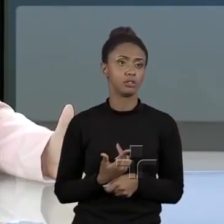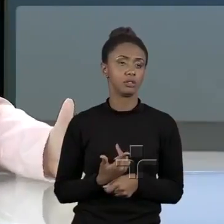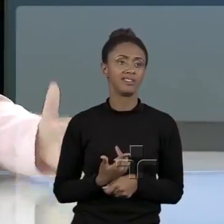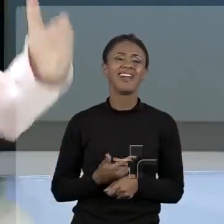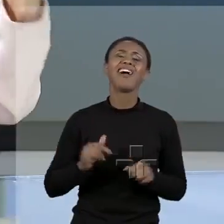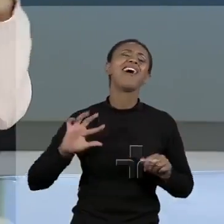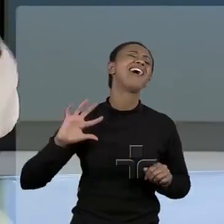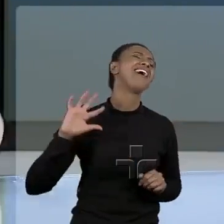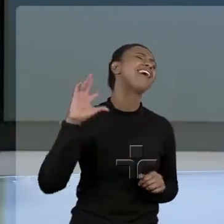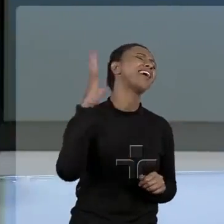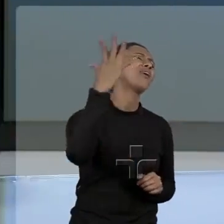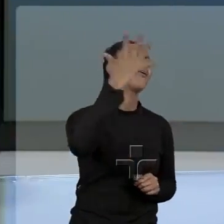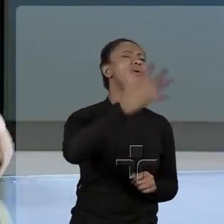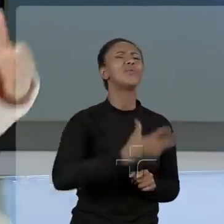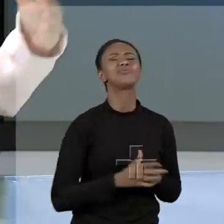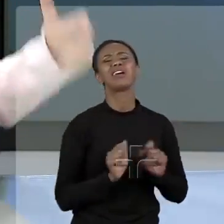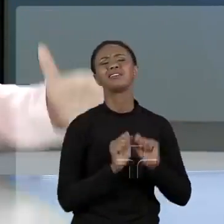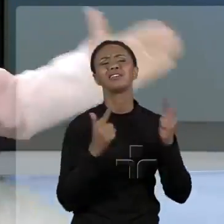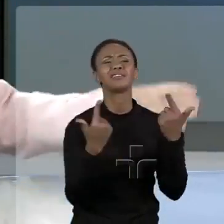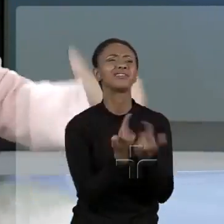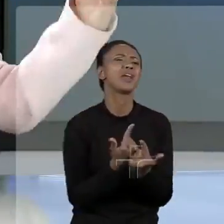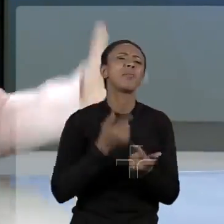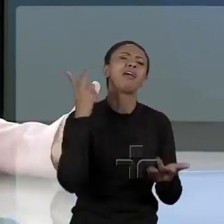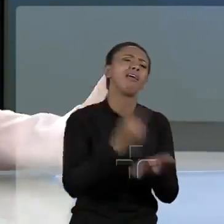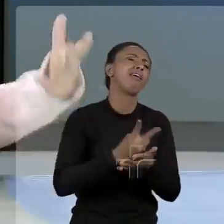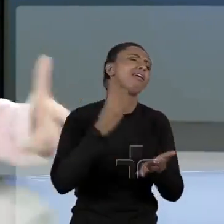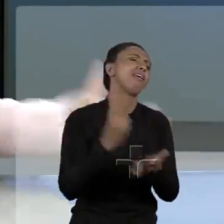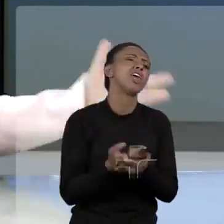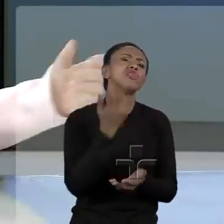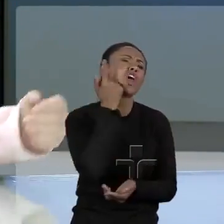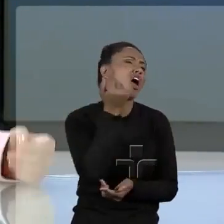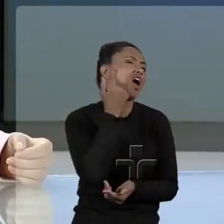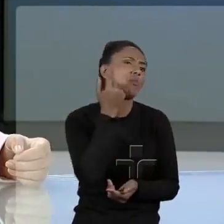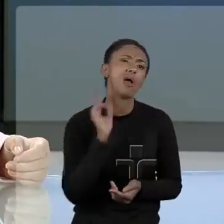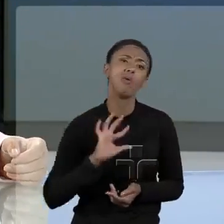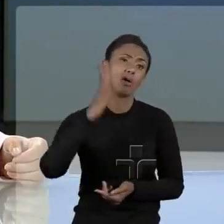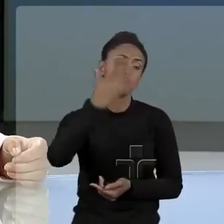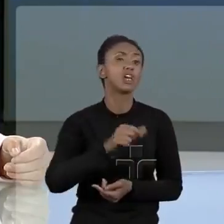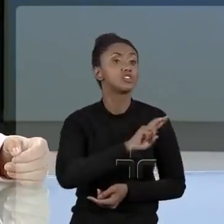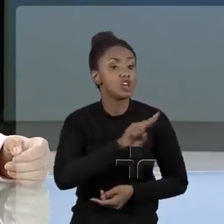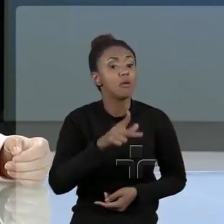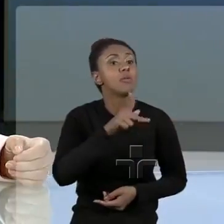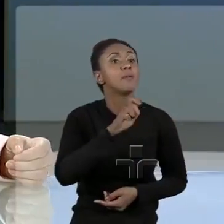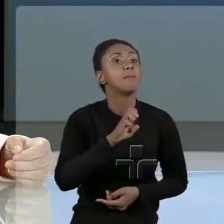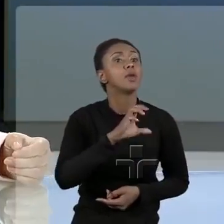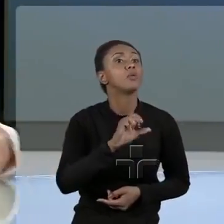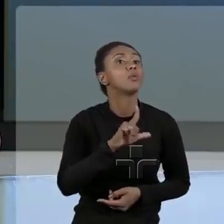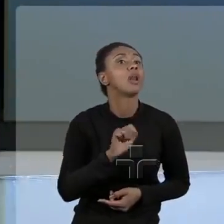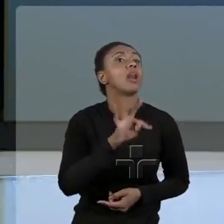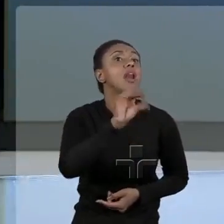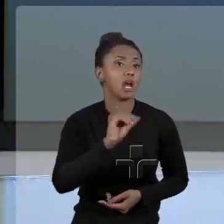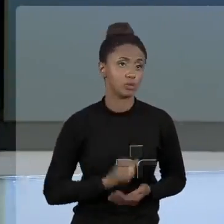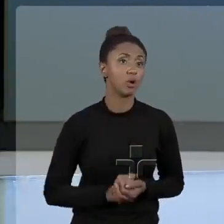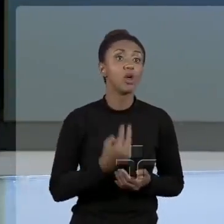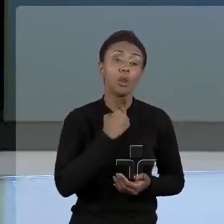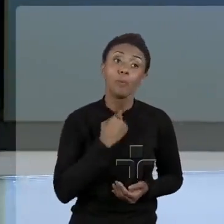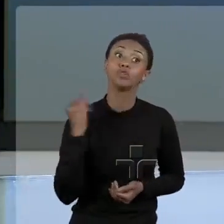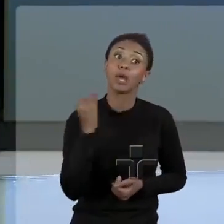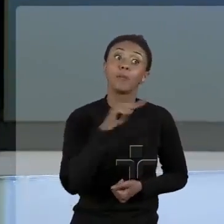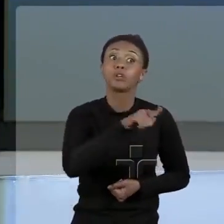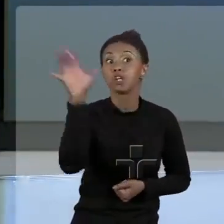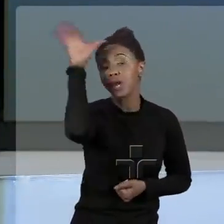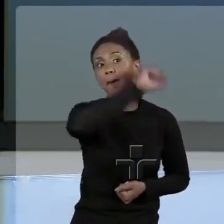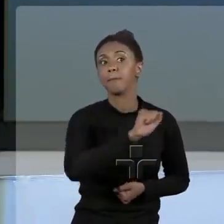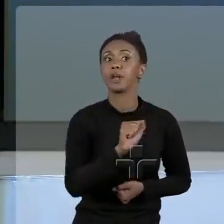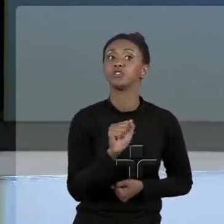casas legislativas, com vários partidos. Não pode, é crime, é peculato. Então, acho que é importante que isso fique claro para todo mundo, para poder rever